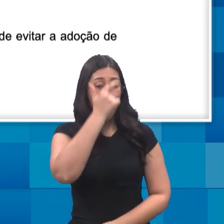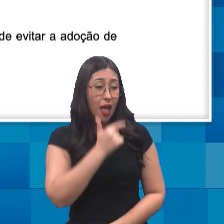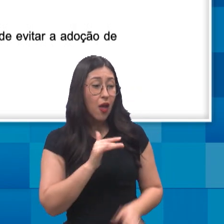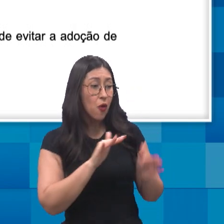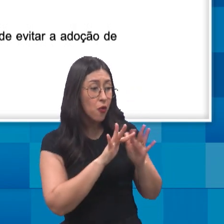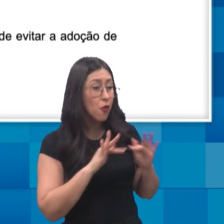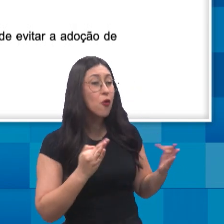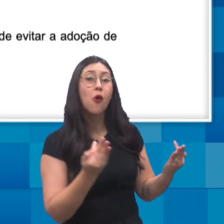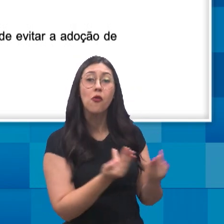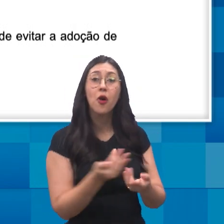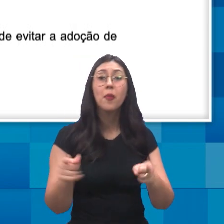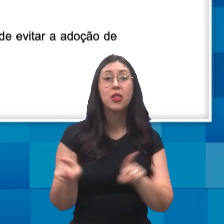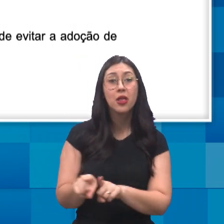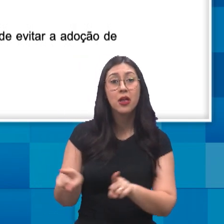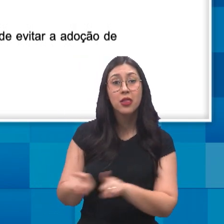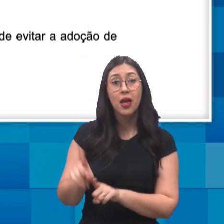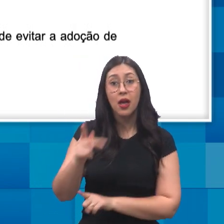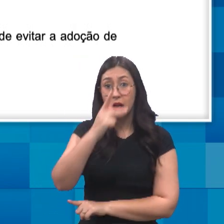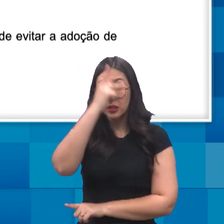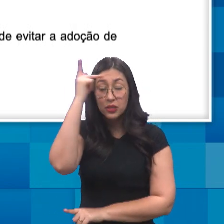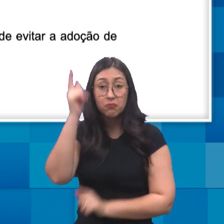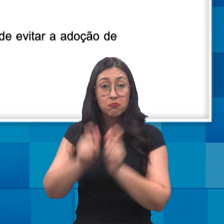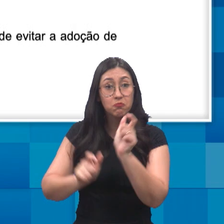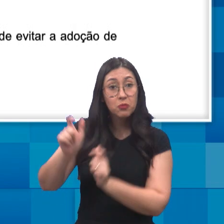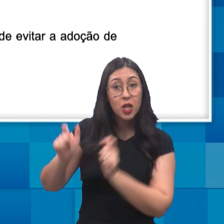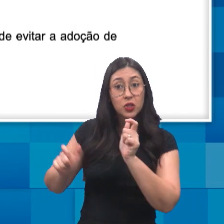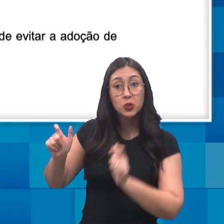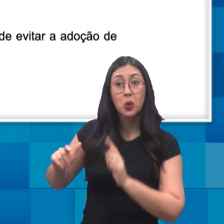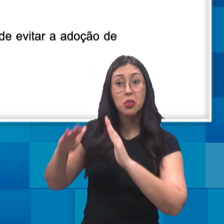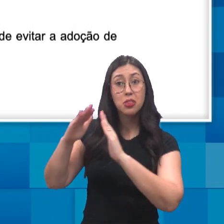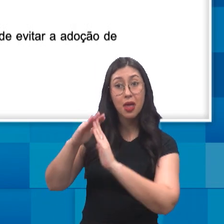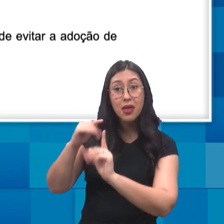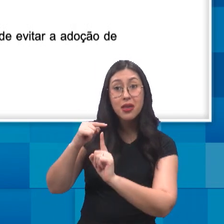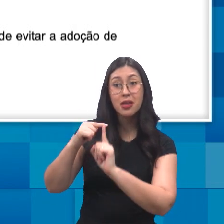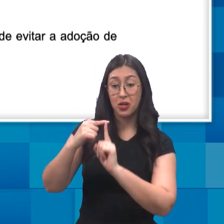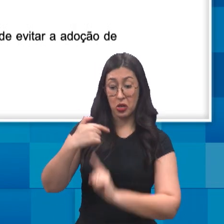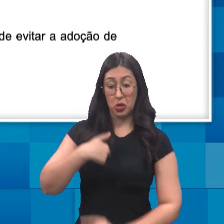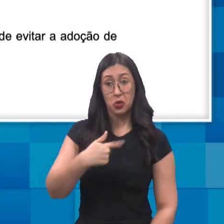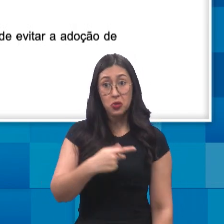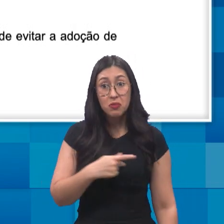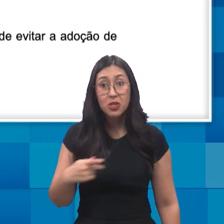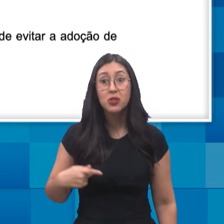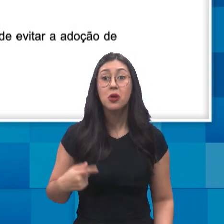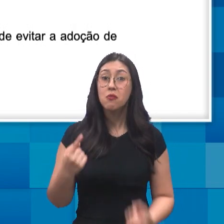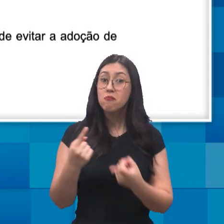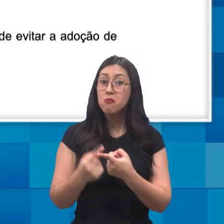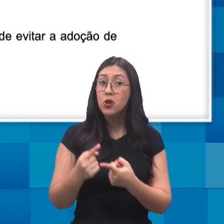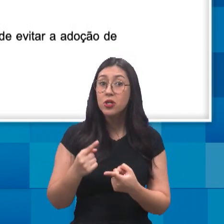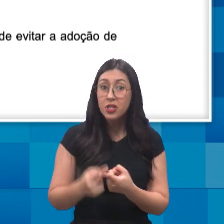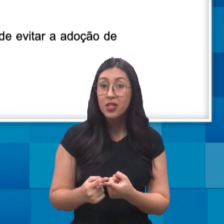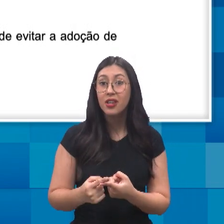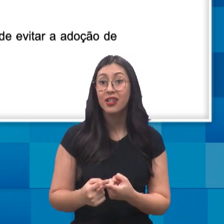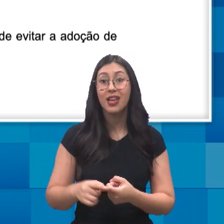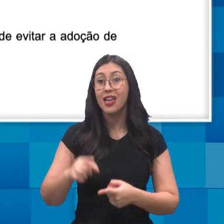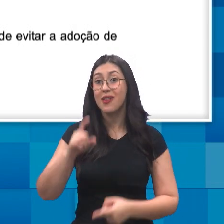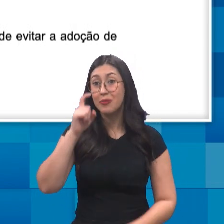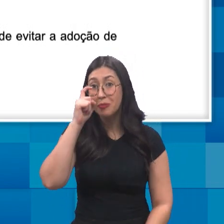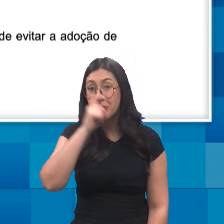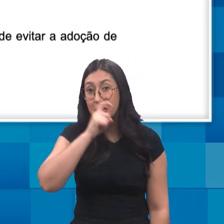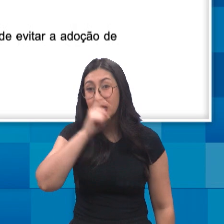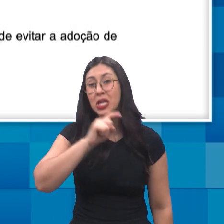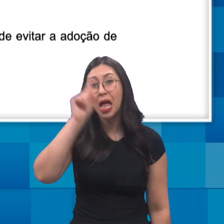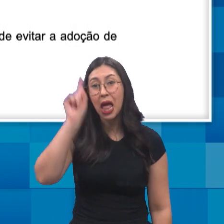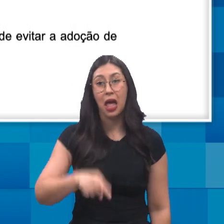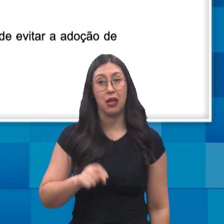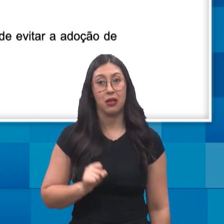família, também as pessoas que congregam na igreja que Deus nos deu a graça de pastorear. Por quê? Porque são mentiras. Se forem